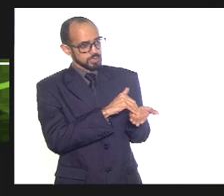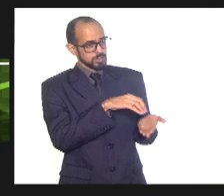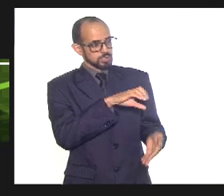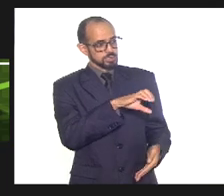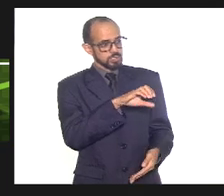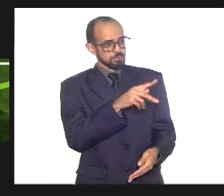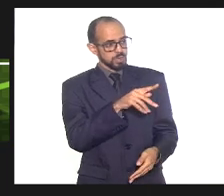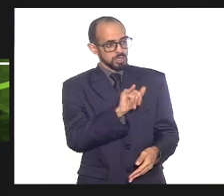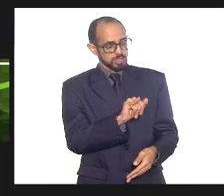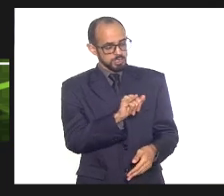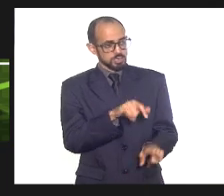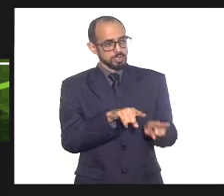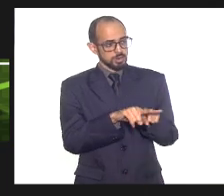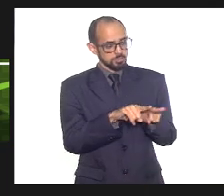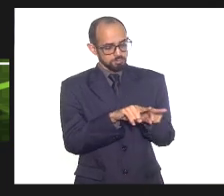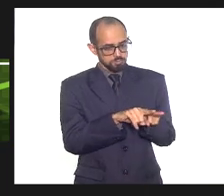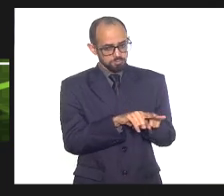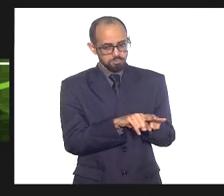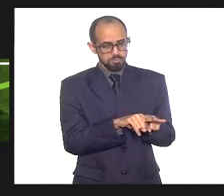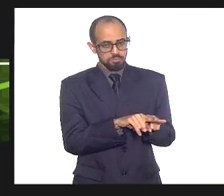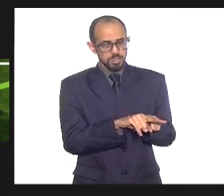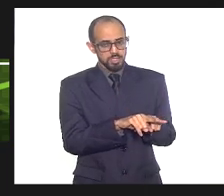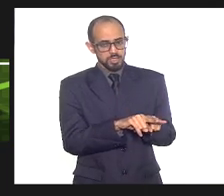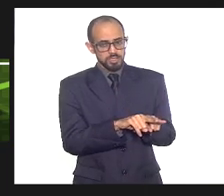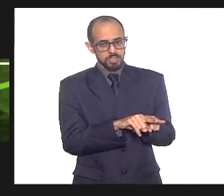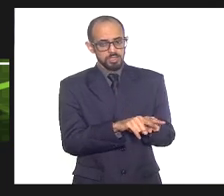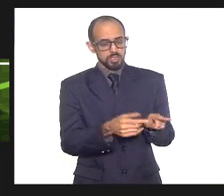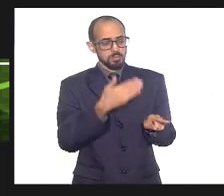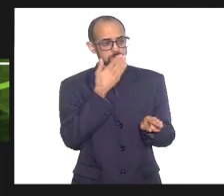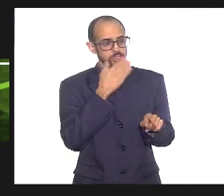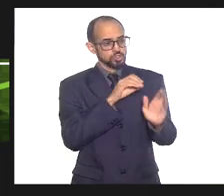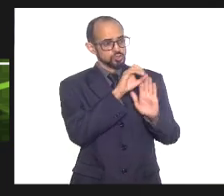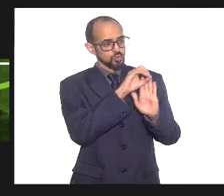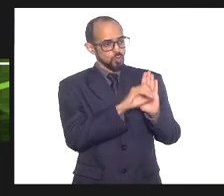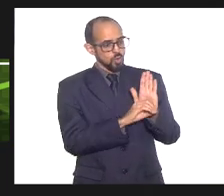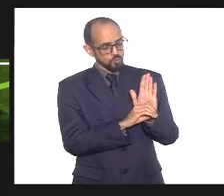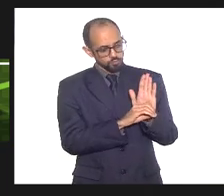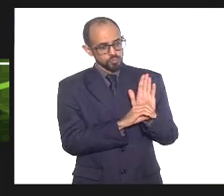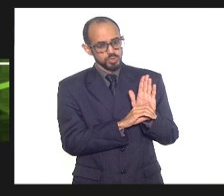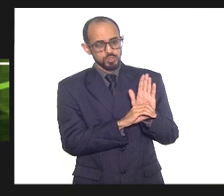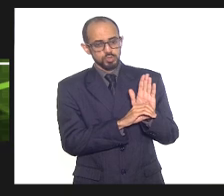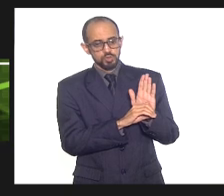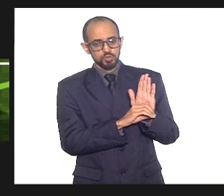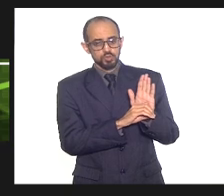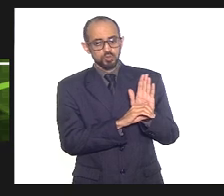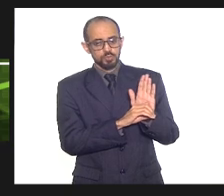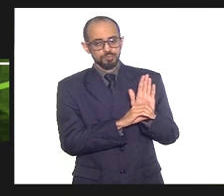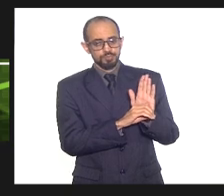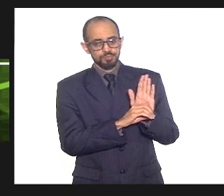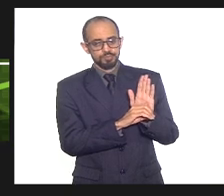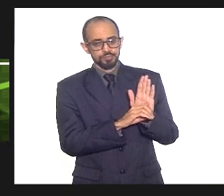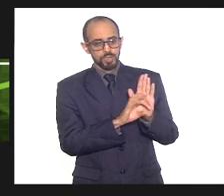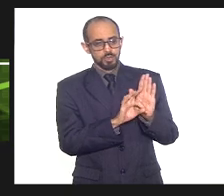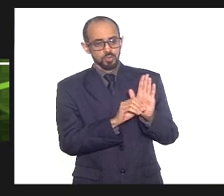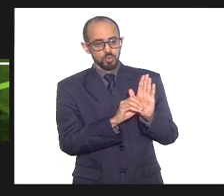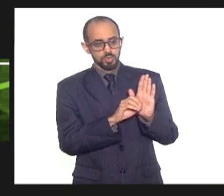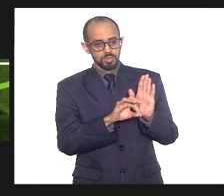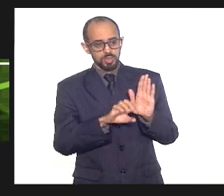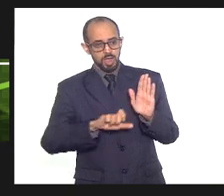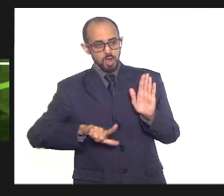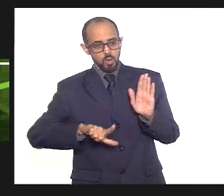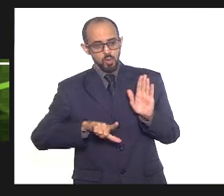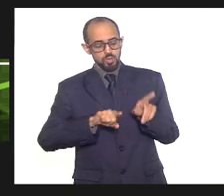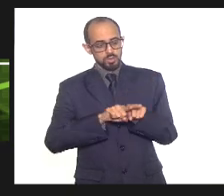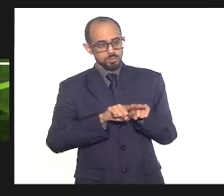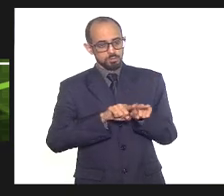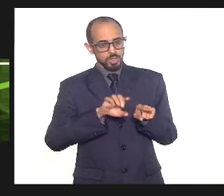da CPI que providenciasse um ofício, tanto a Total quanto a